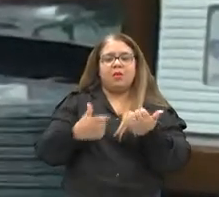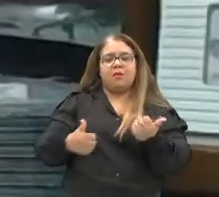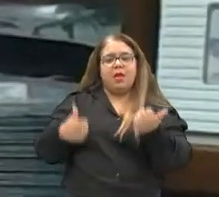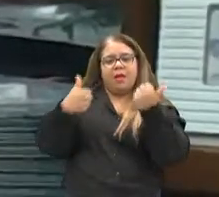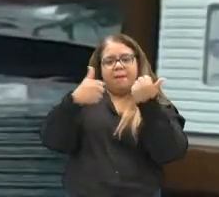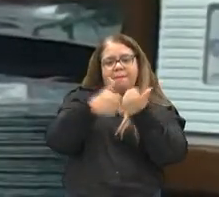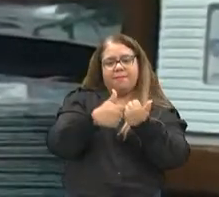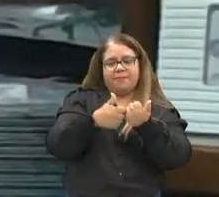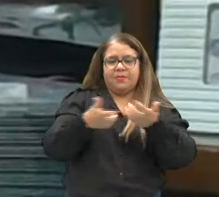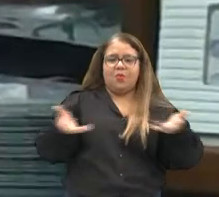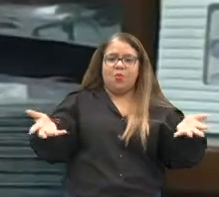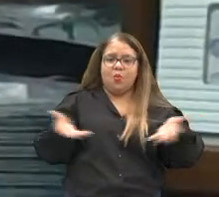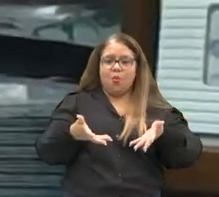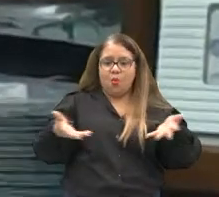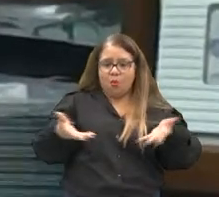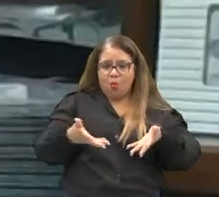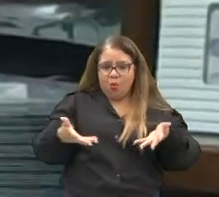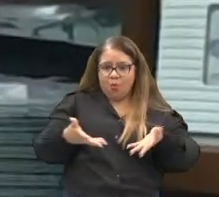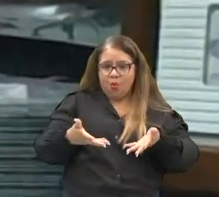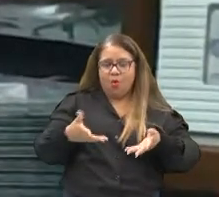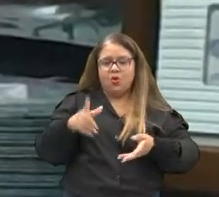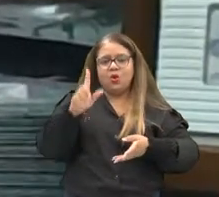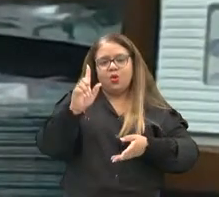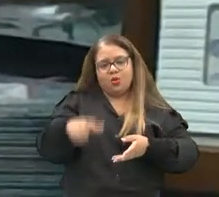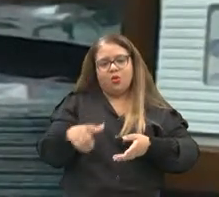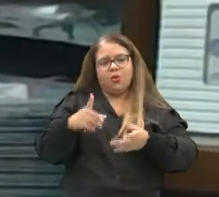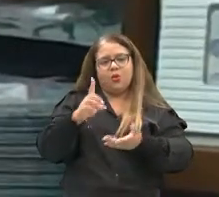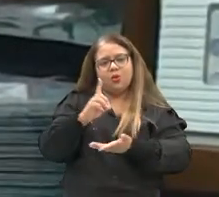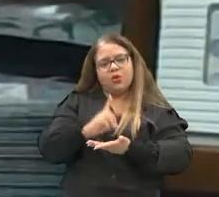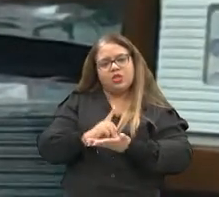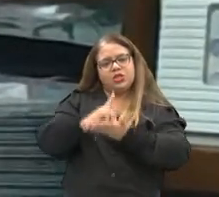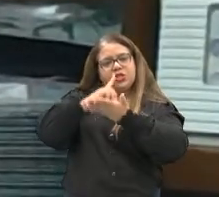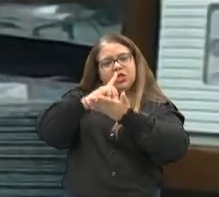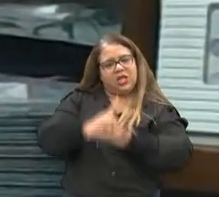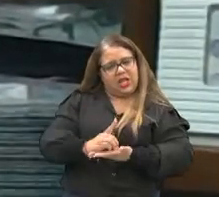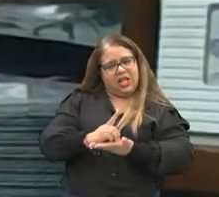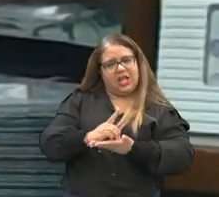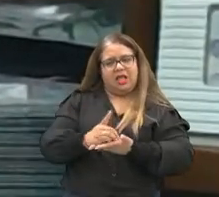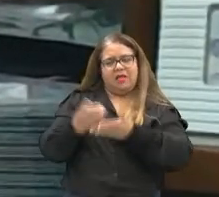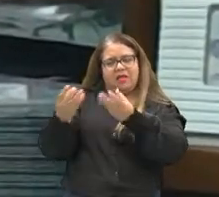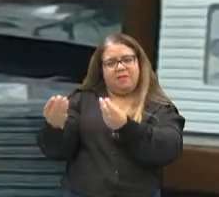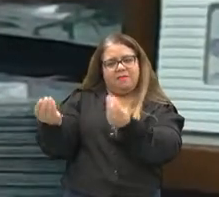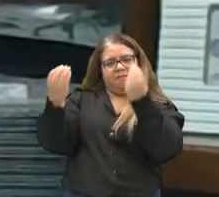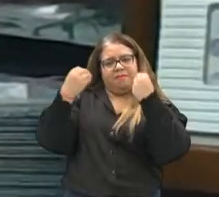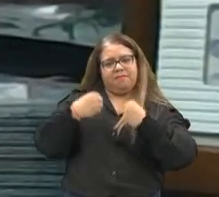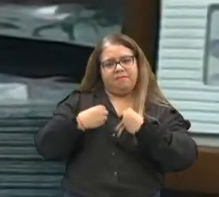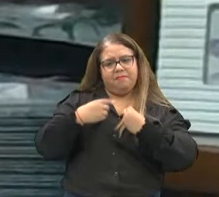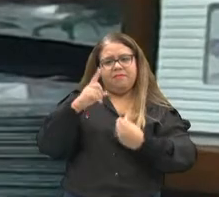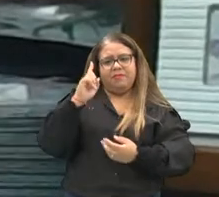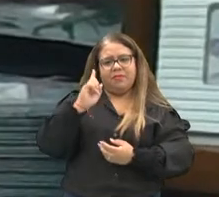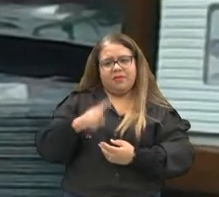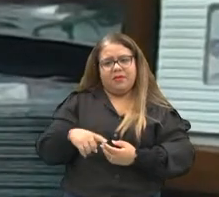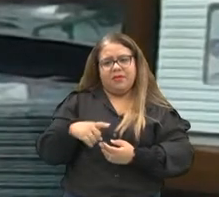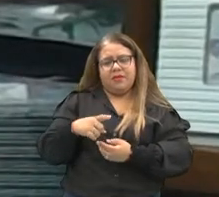representativa da dignidade e do poder